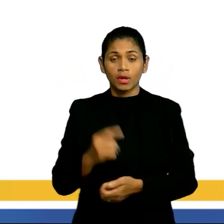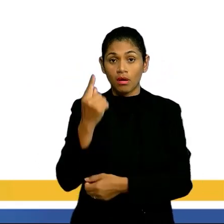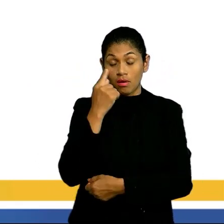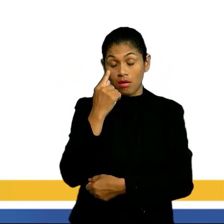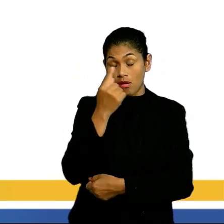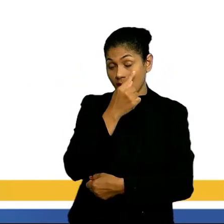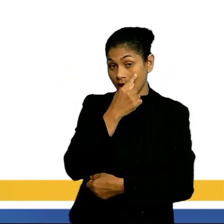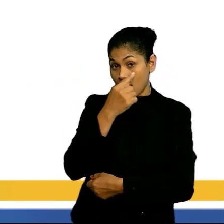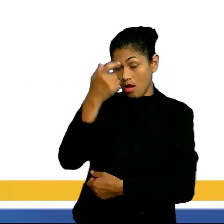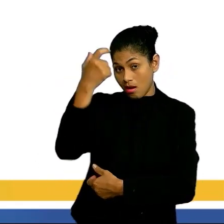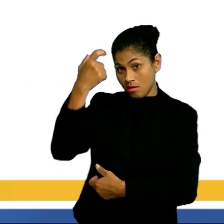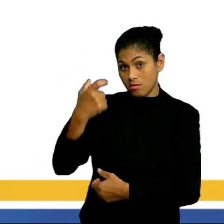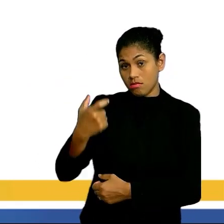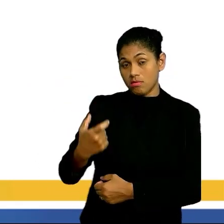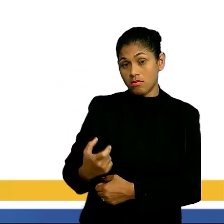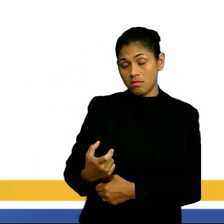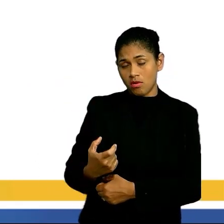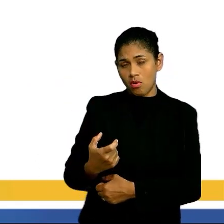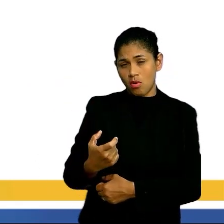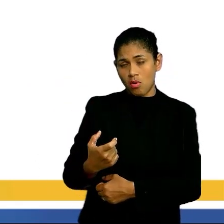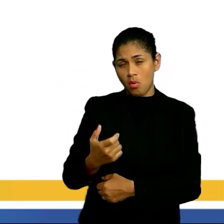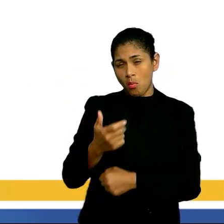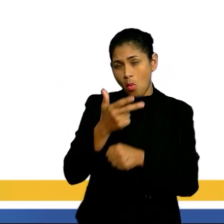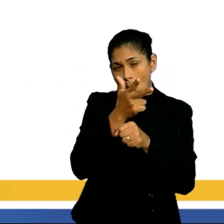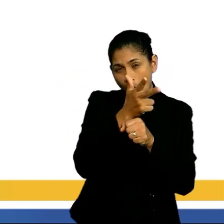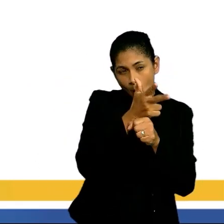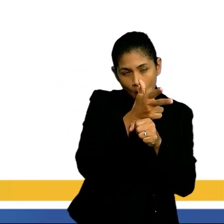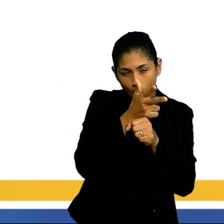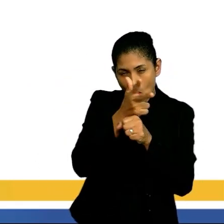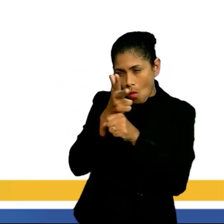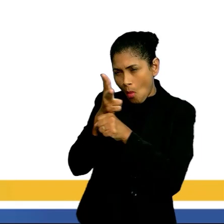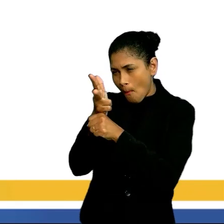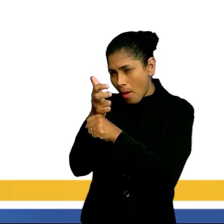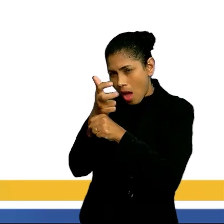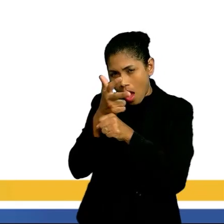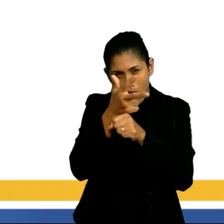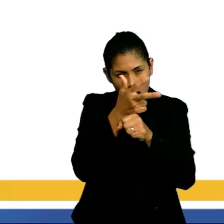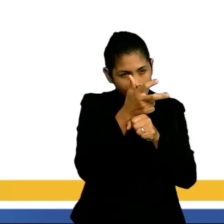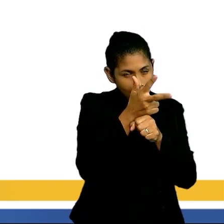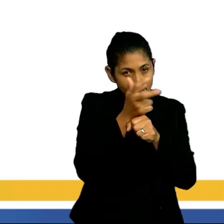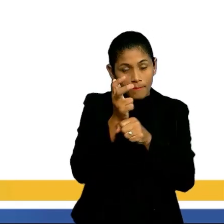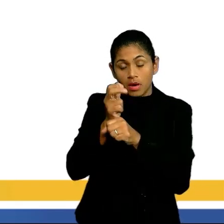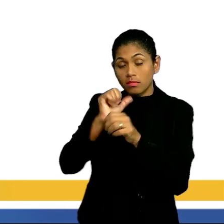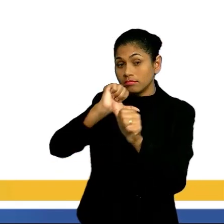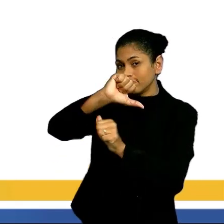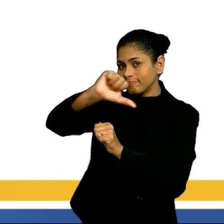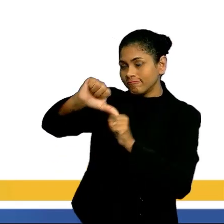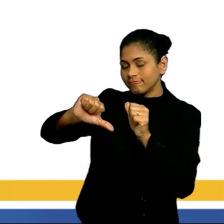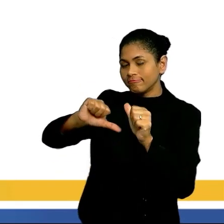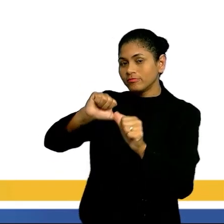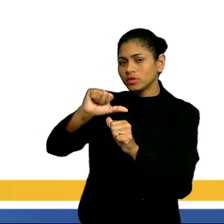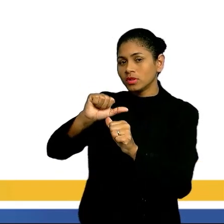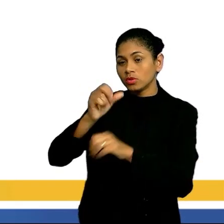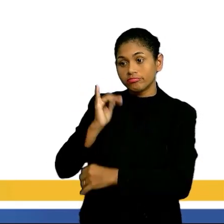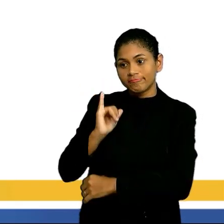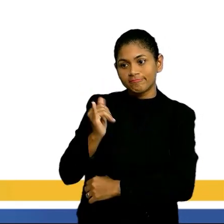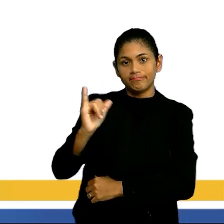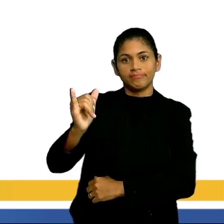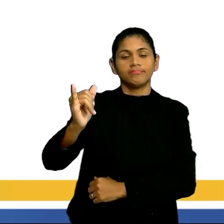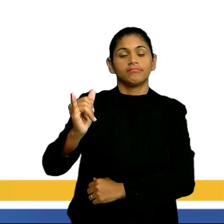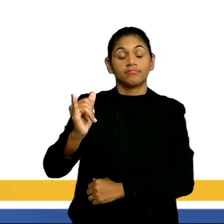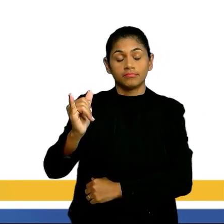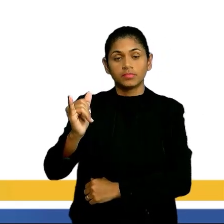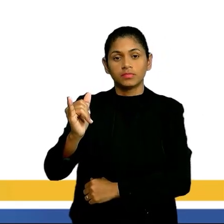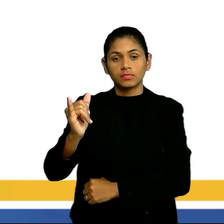atua como uma câmera, né, coletando, focando e convertendo a luz em um sinal elétrico, que é trazido